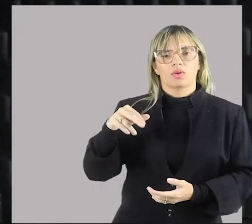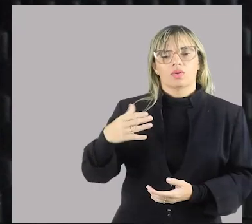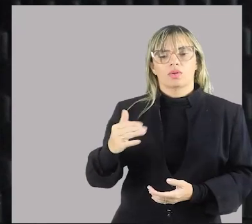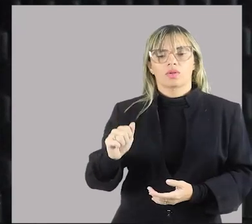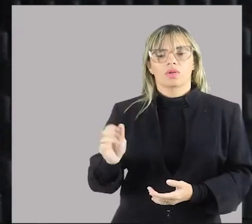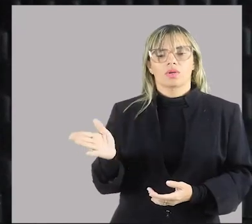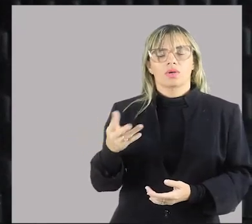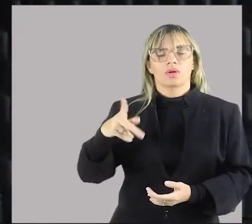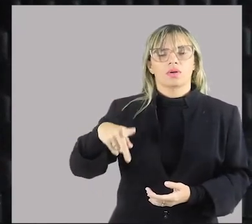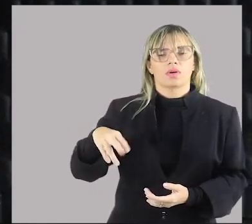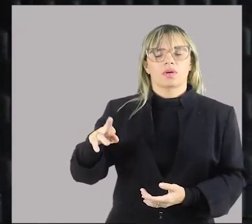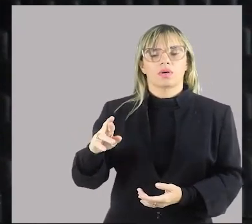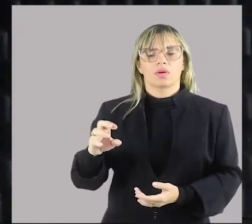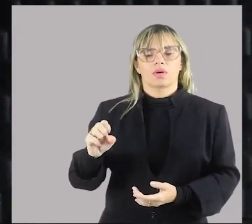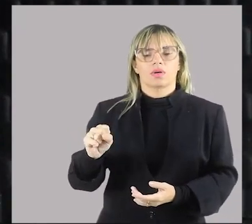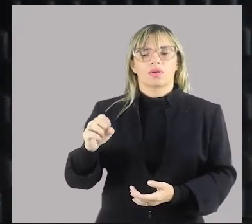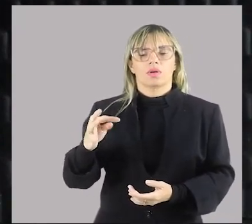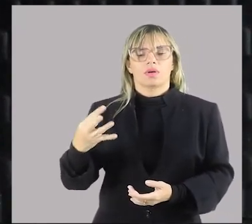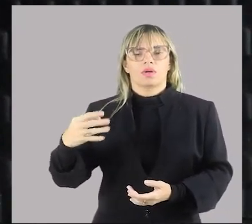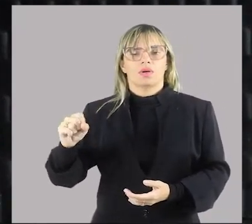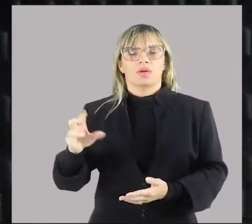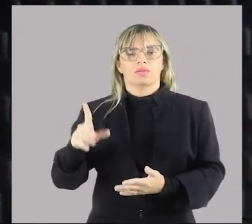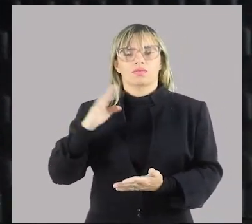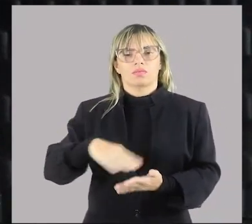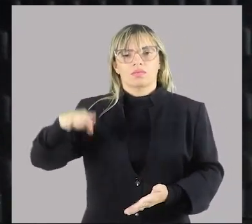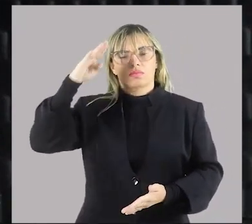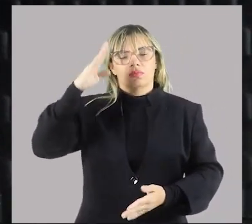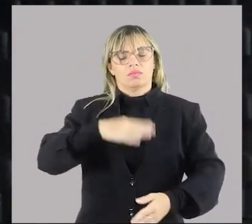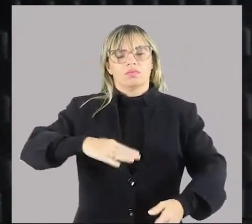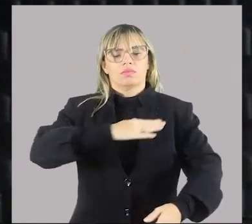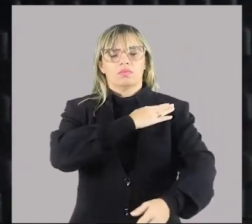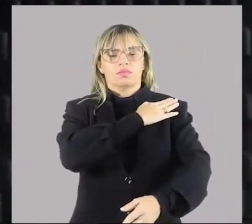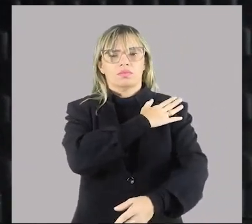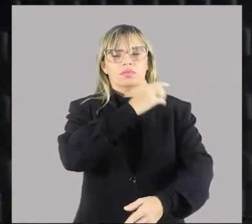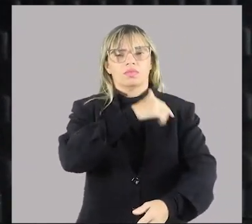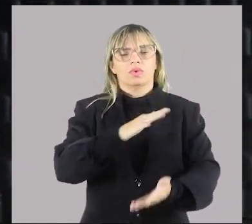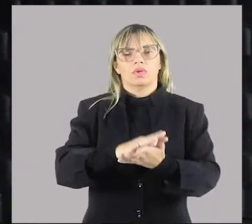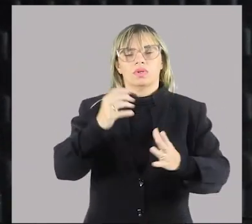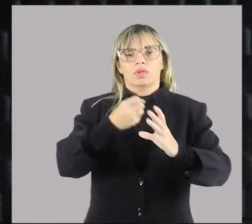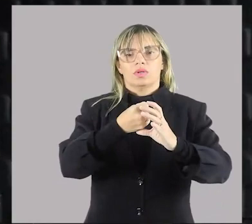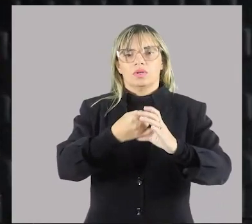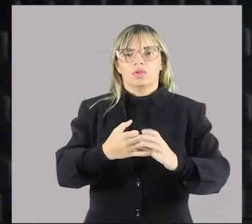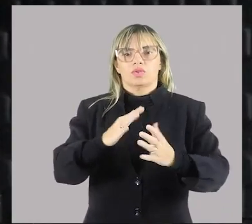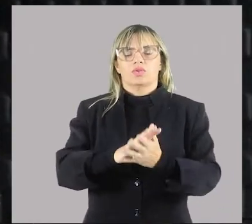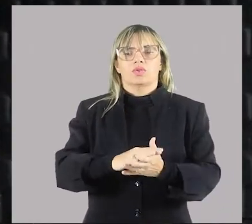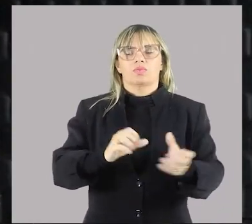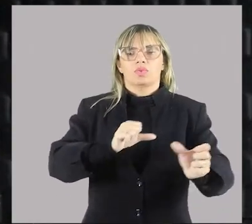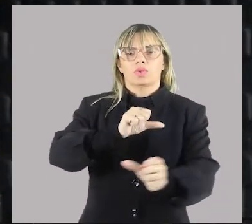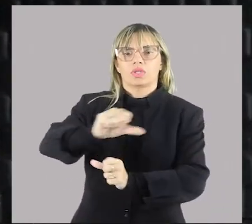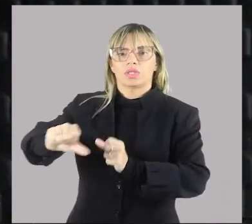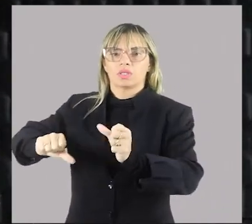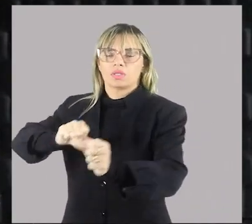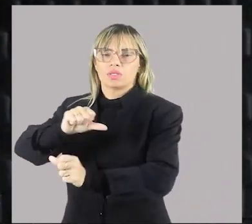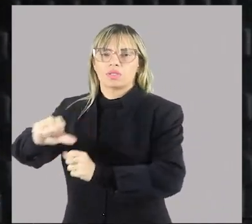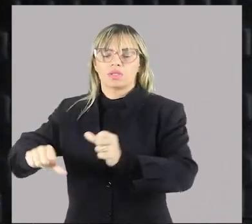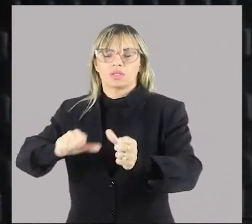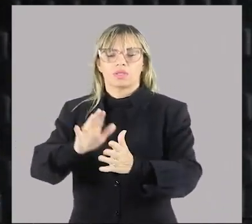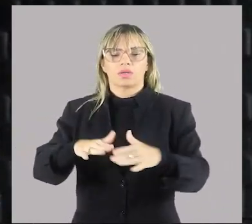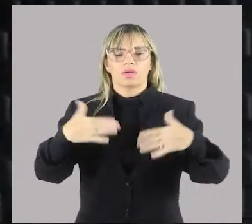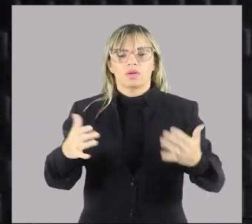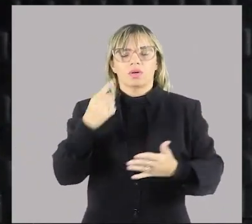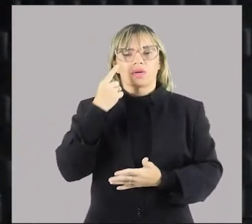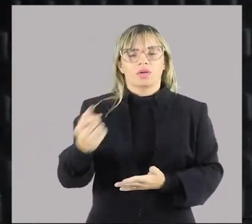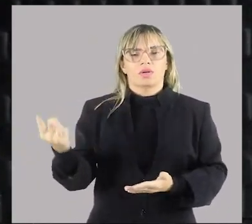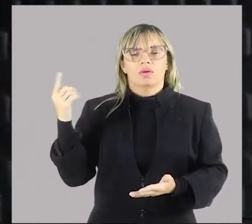tenentista. A coluna Prestes, que foi um movimento de caráter reformista. A coluna